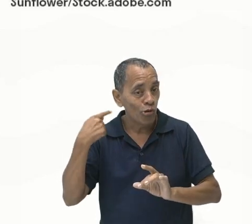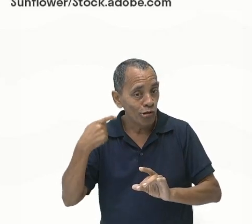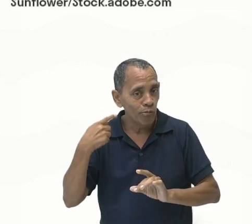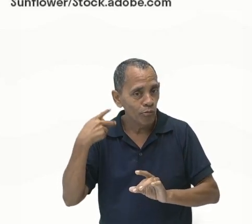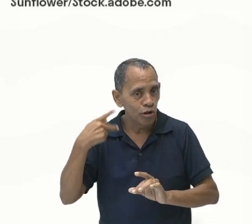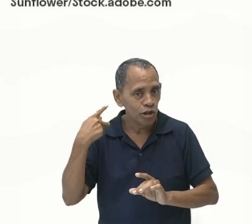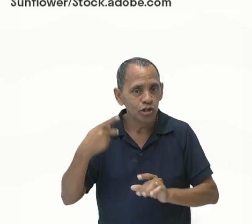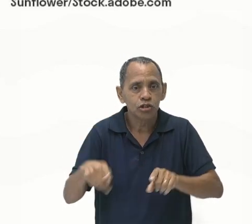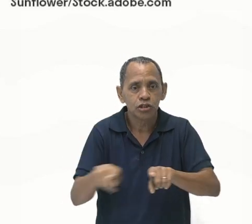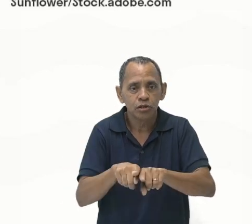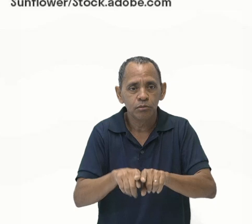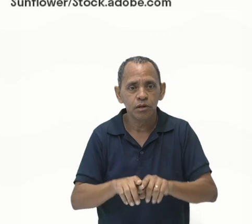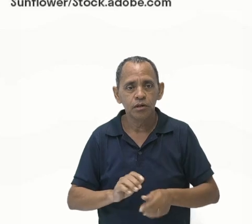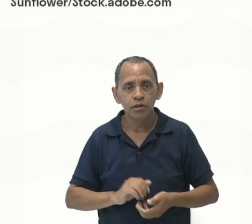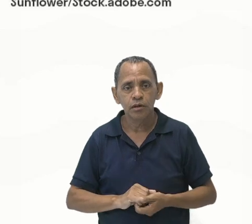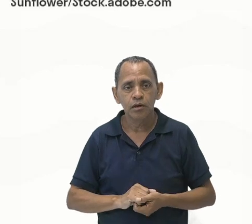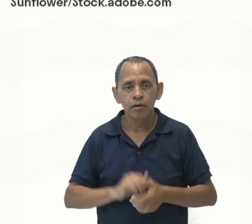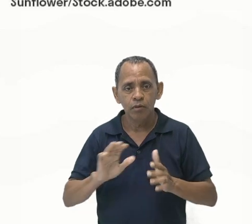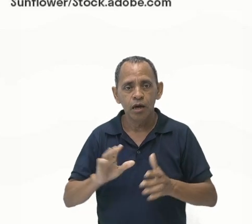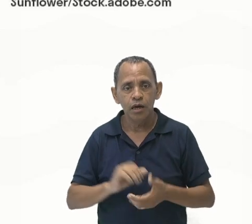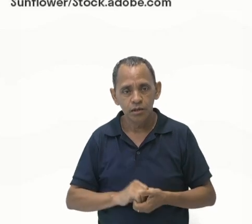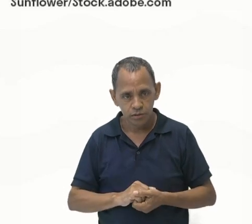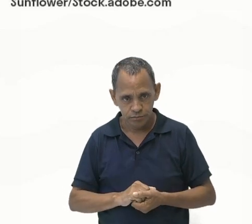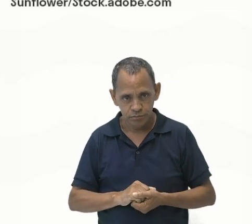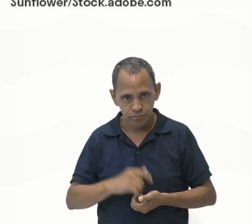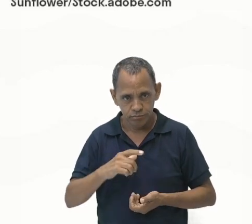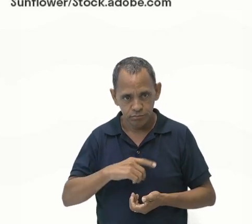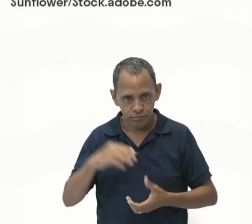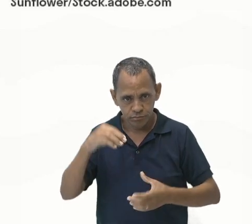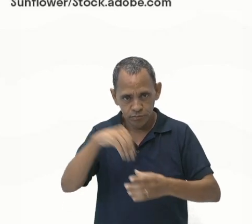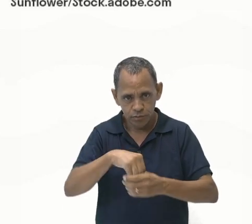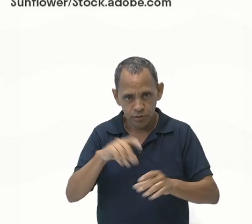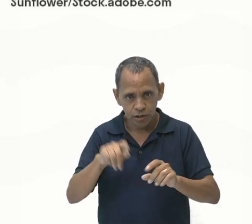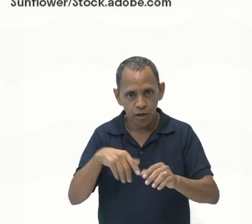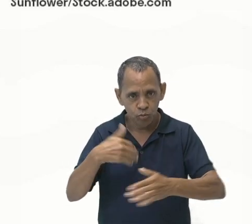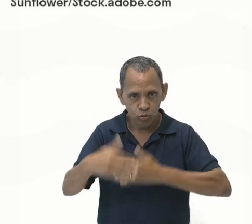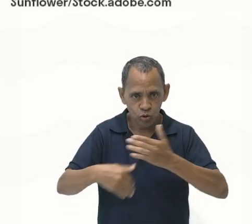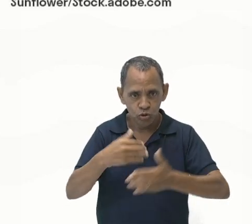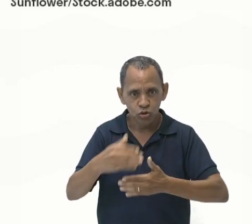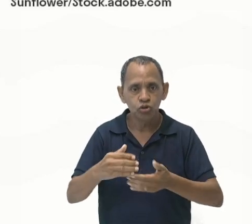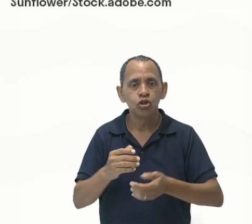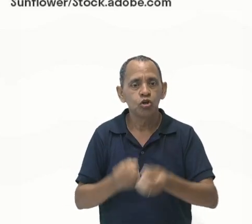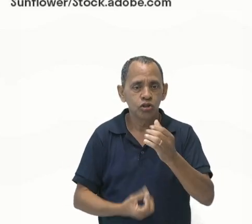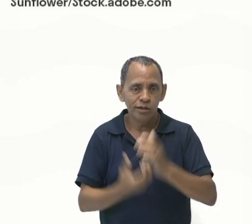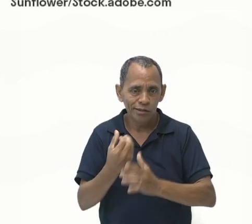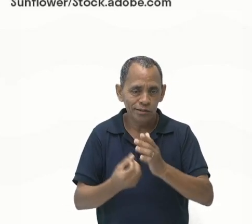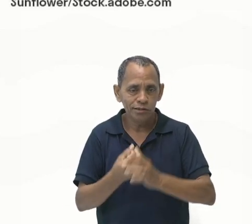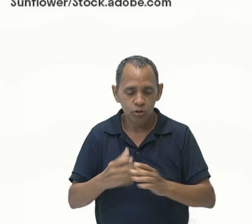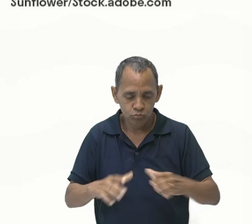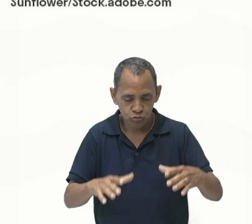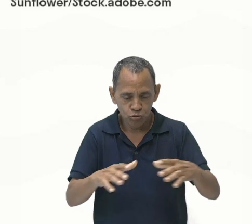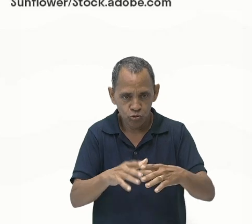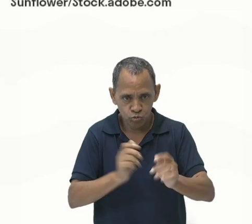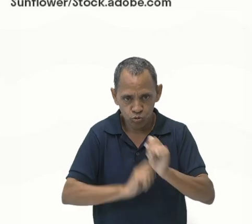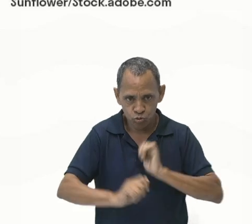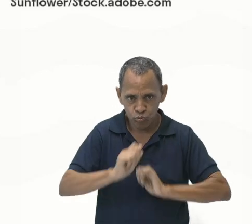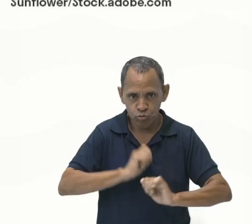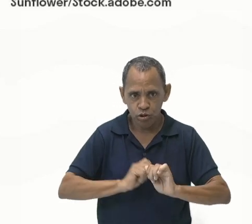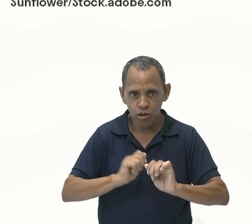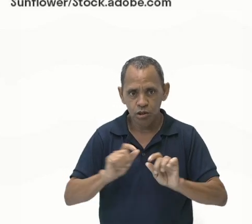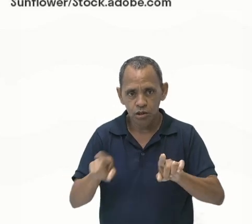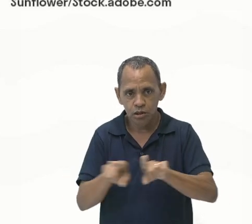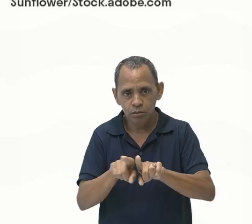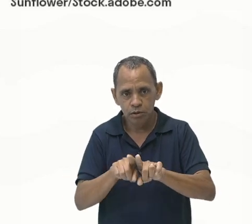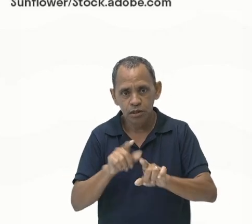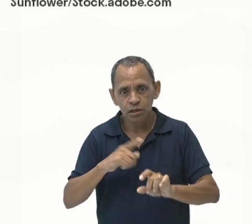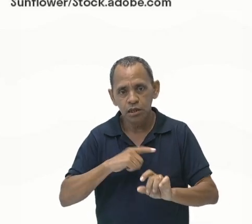tá certo? Mas a gente tem uma união econômica e monetária, que constitui basicamente, no estágio mais avançado do processo de formação do bloco econômico,